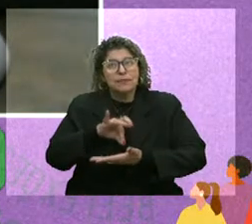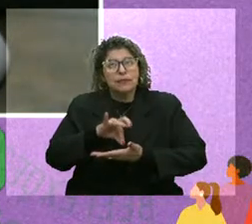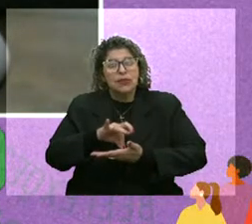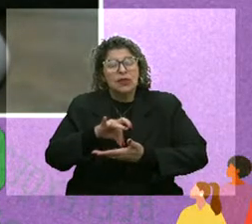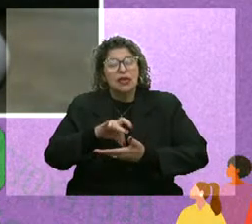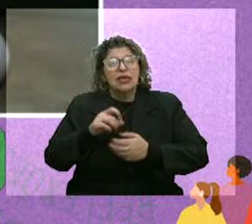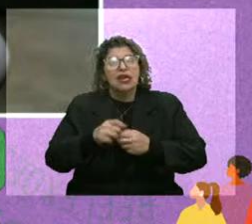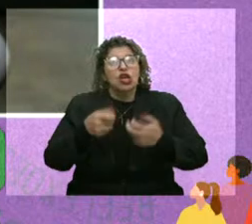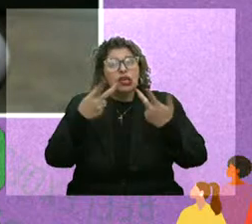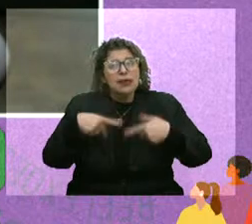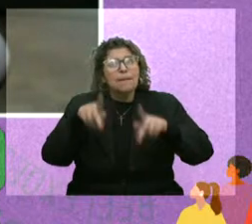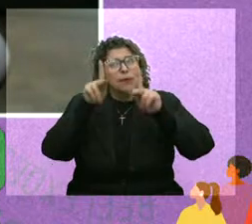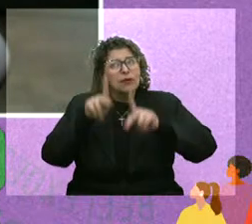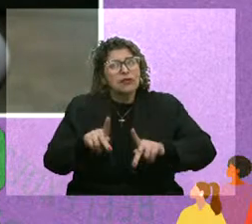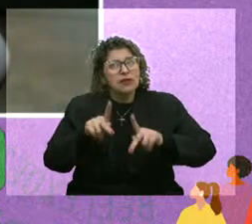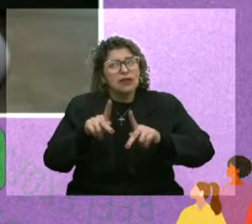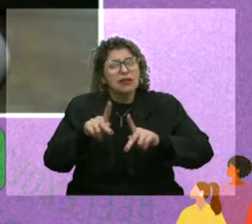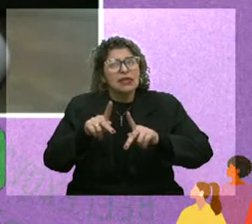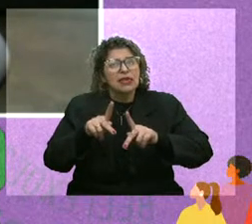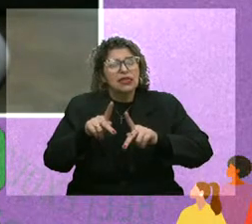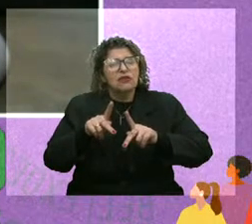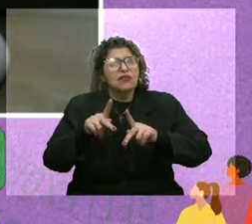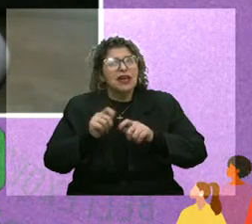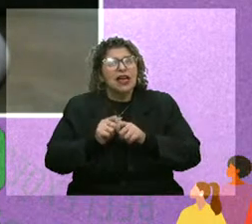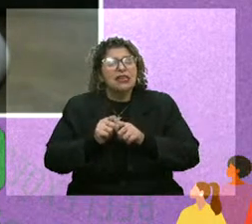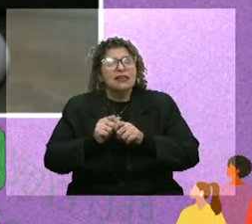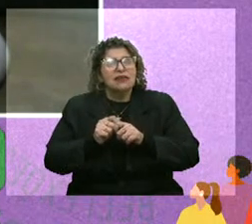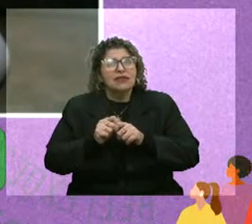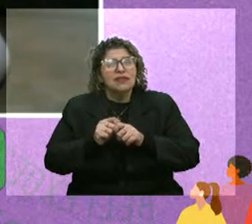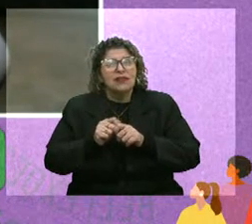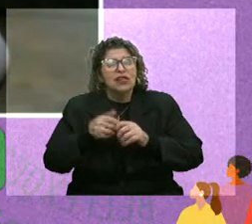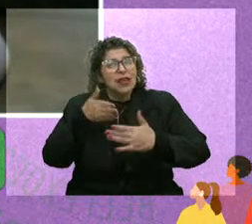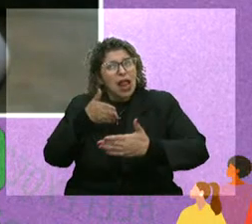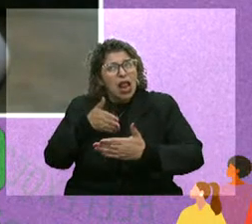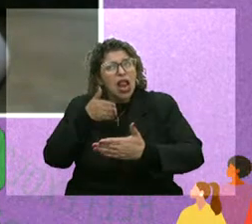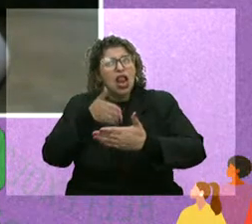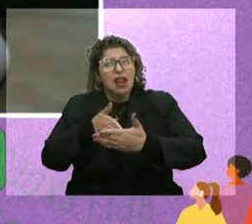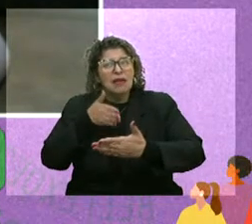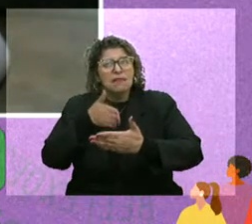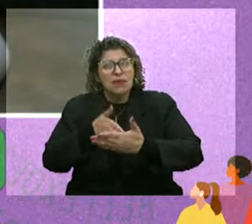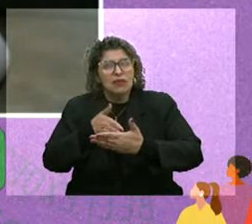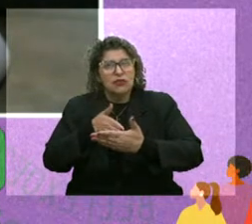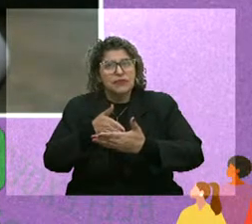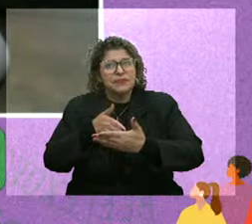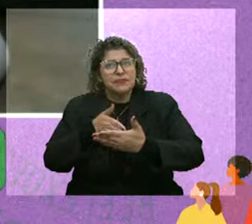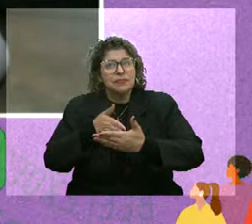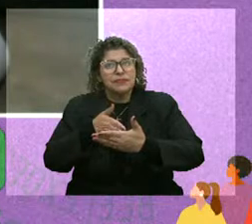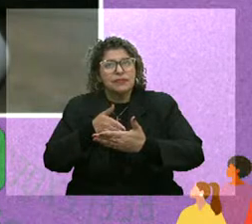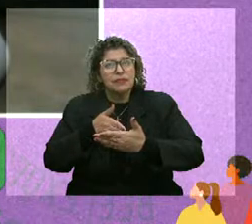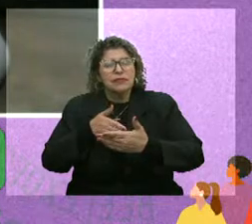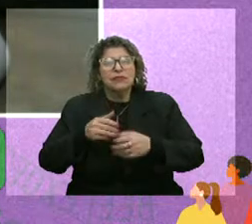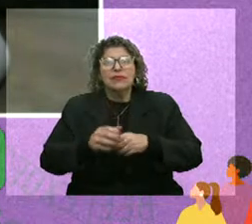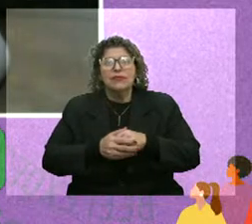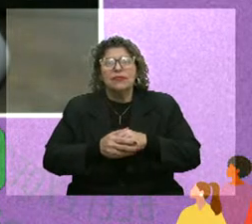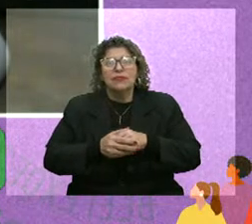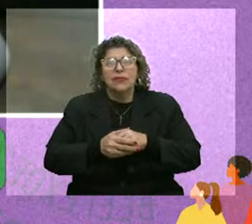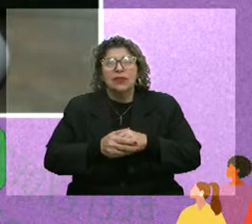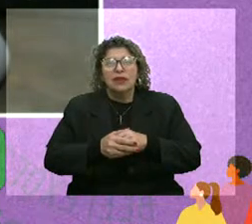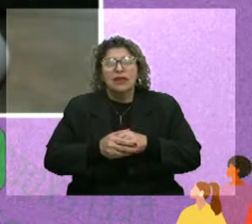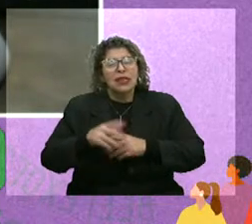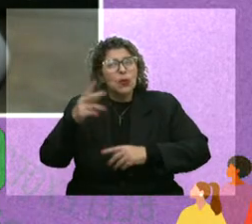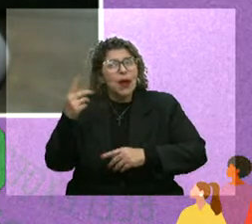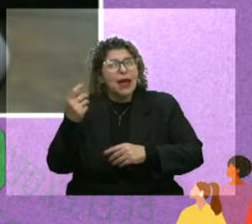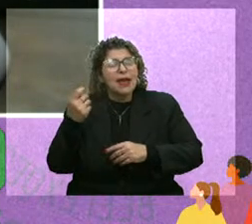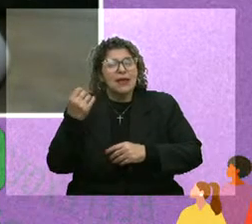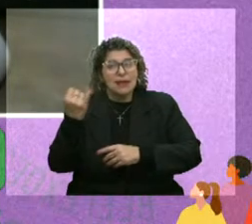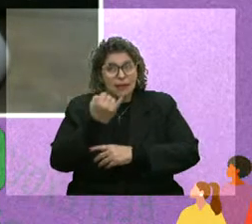nossa população não ficasse desassistida. Nós fomos ao limite, mas não cedemos. E nesse ponto é